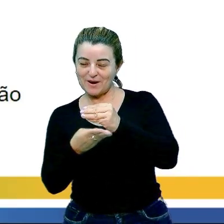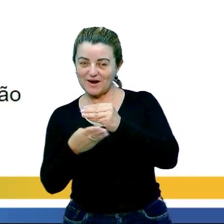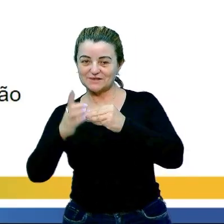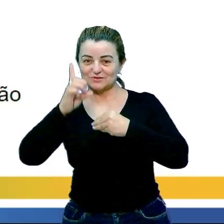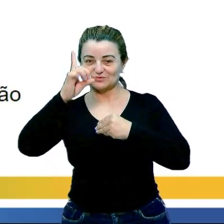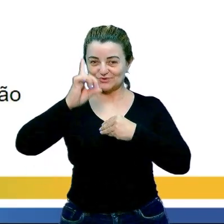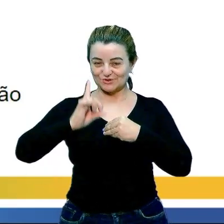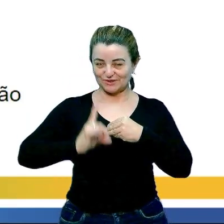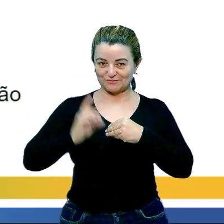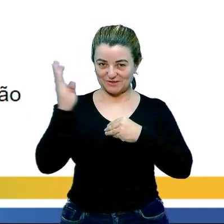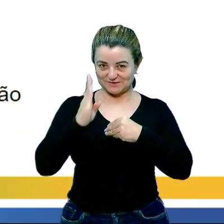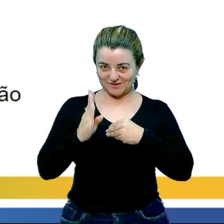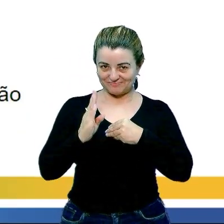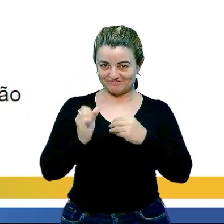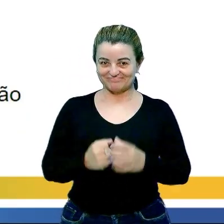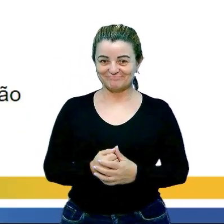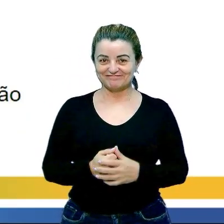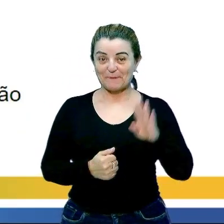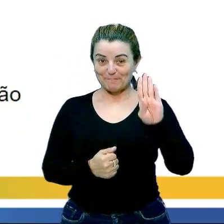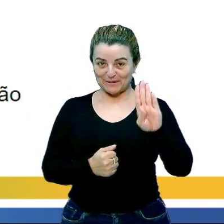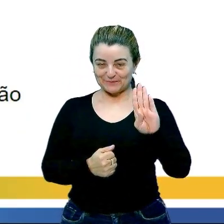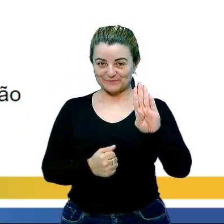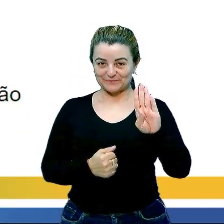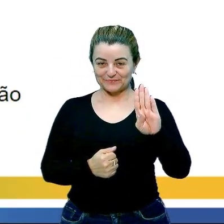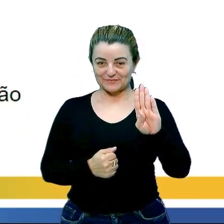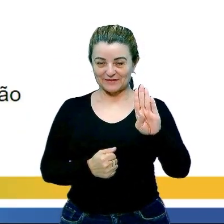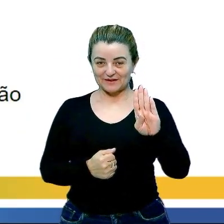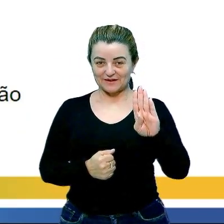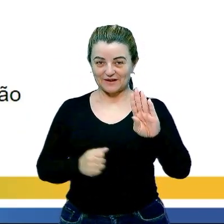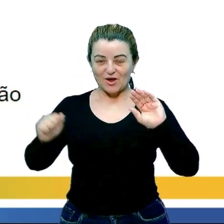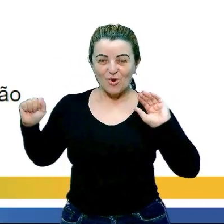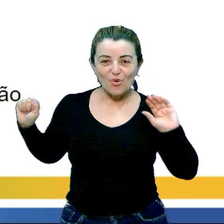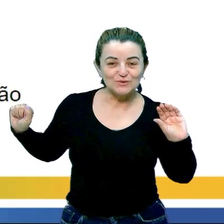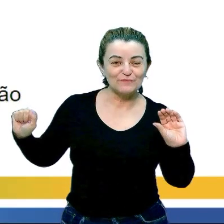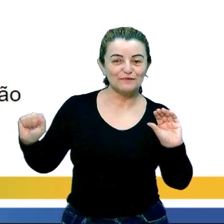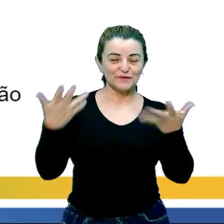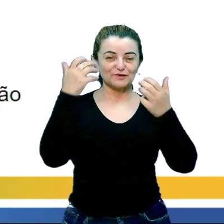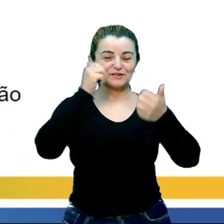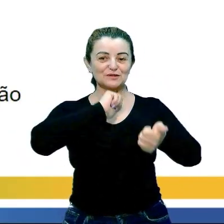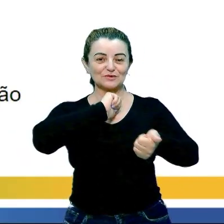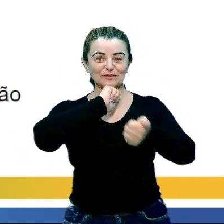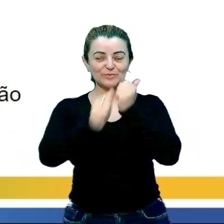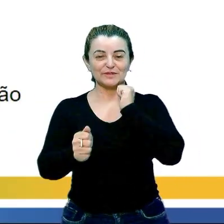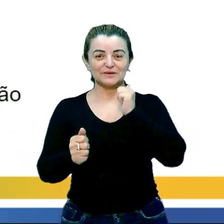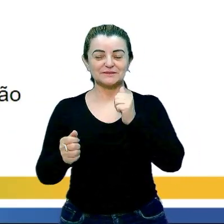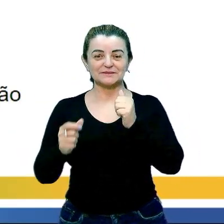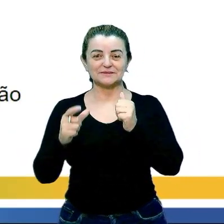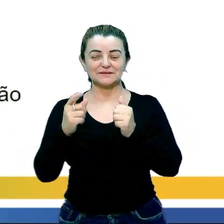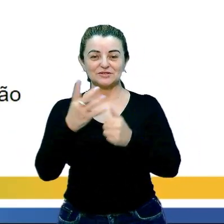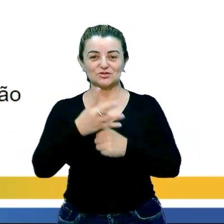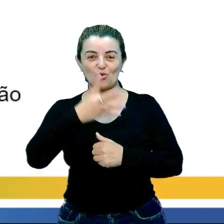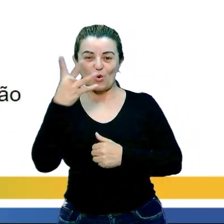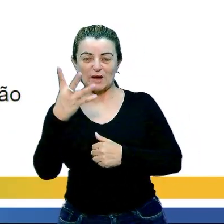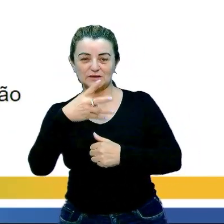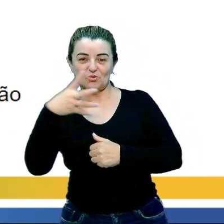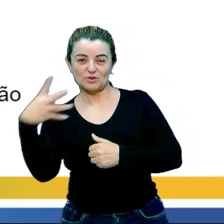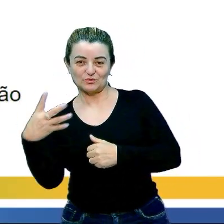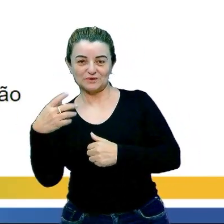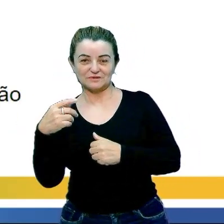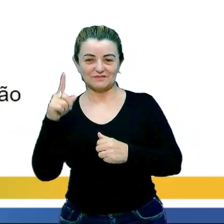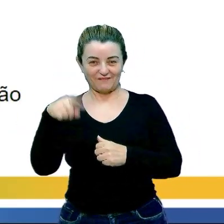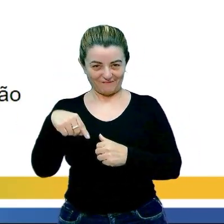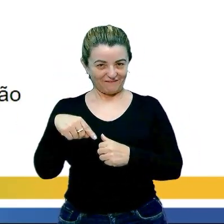direito brasileiro. B. O evento das Olimpíadas realizado a cada 4 anos.